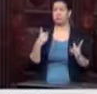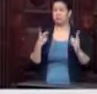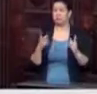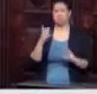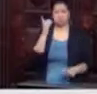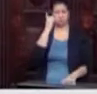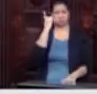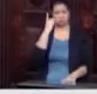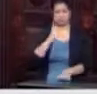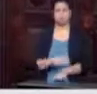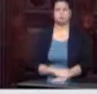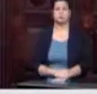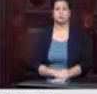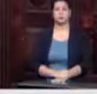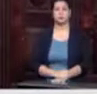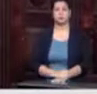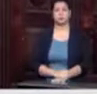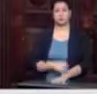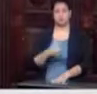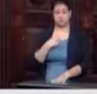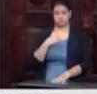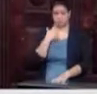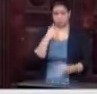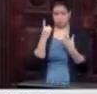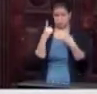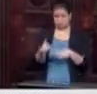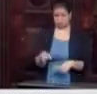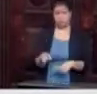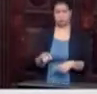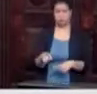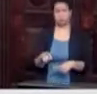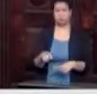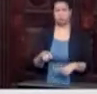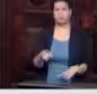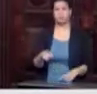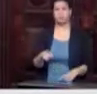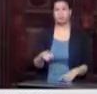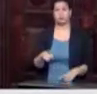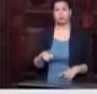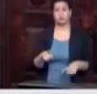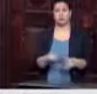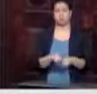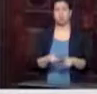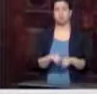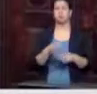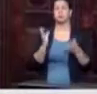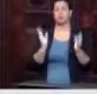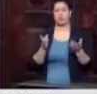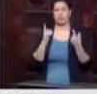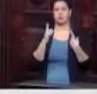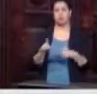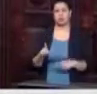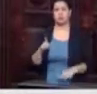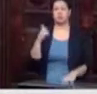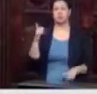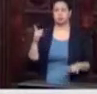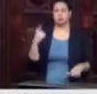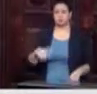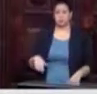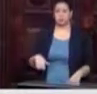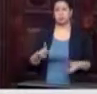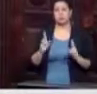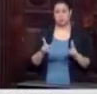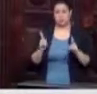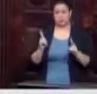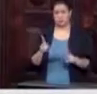Dilma, que eu fazia oposição, que eu já falava e continuo reafirmando.